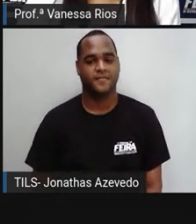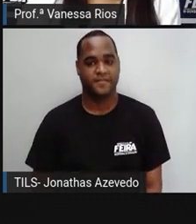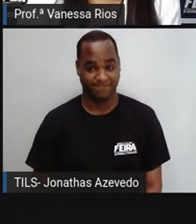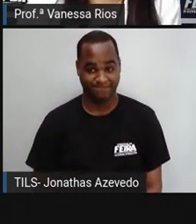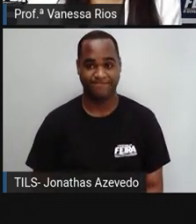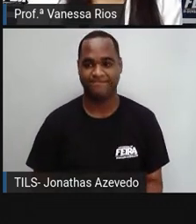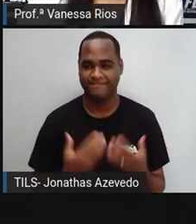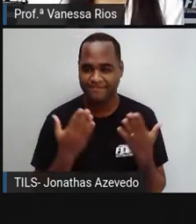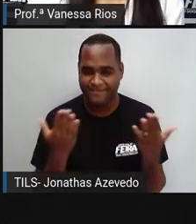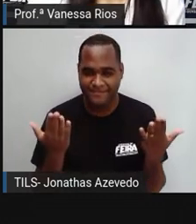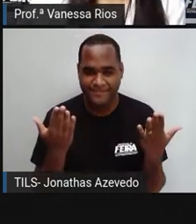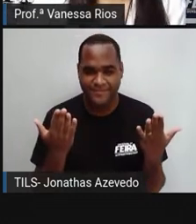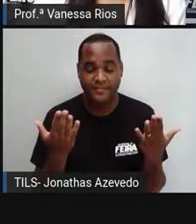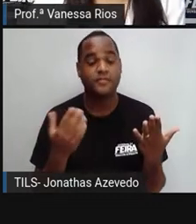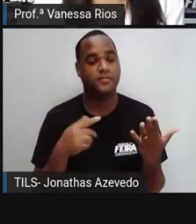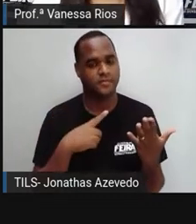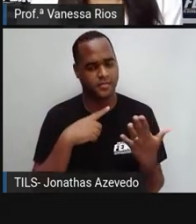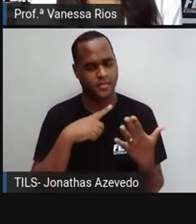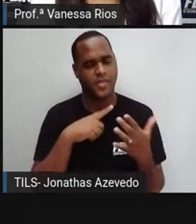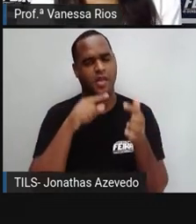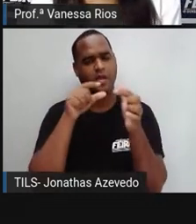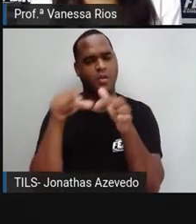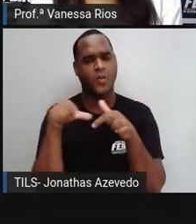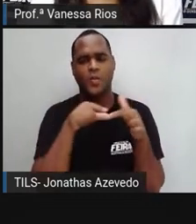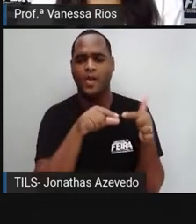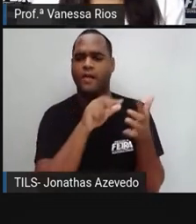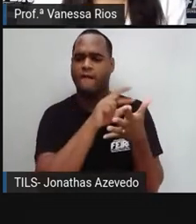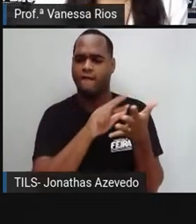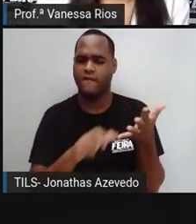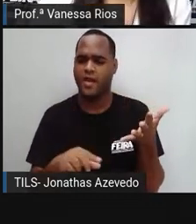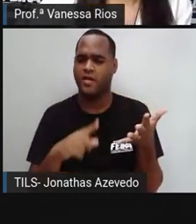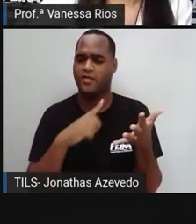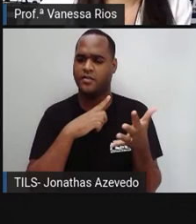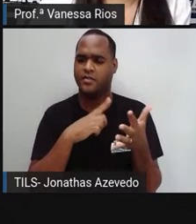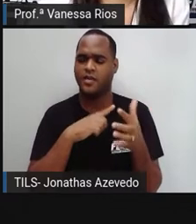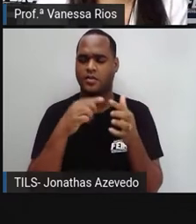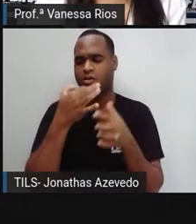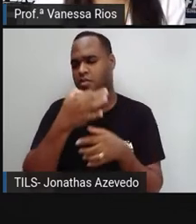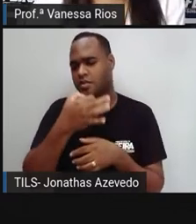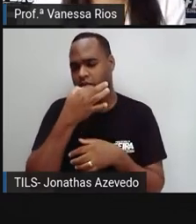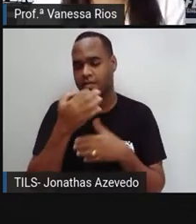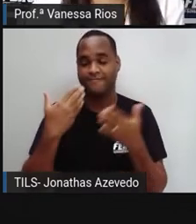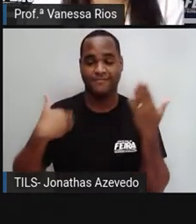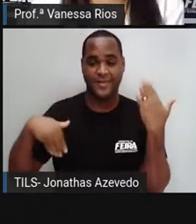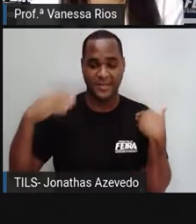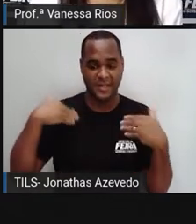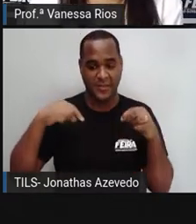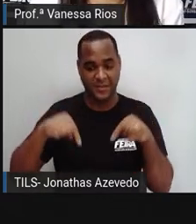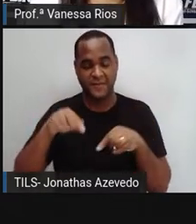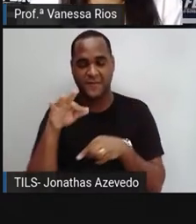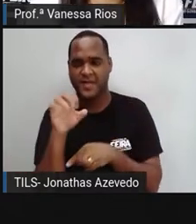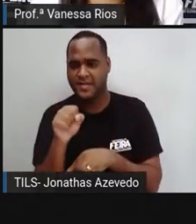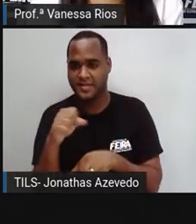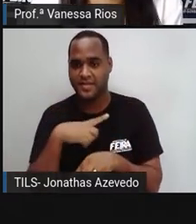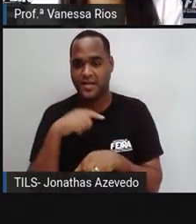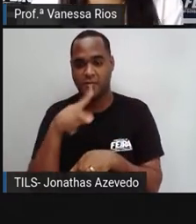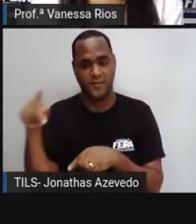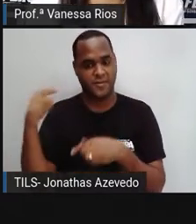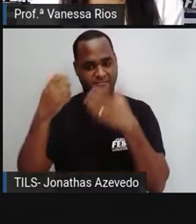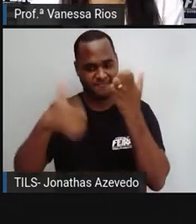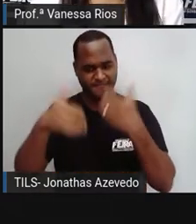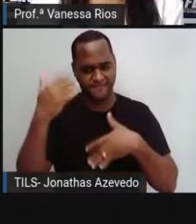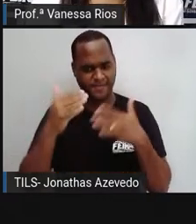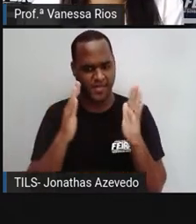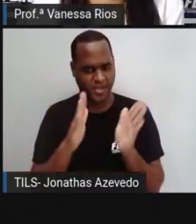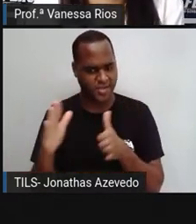E aí, dentre os exemplos, né, dentre as dicas de passeio em Feira de Santana que a Prodeu aí,